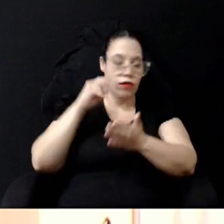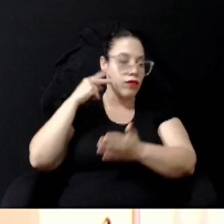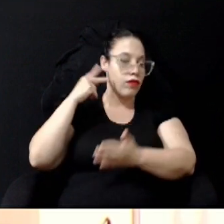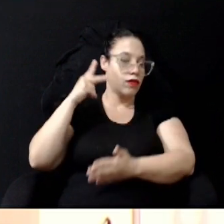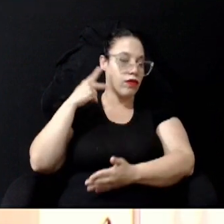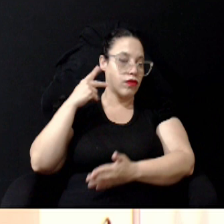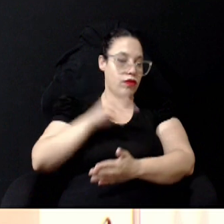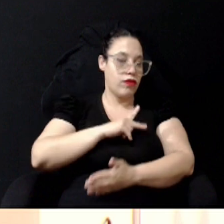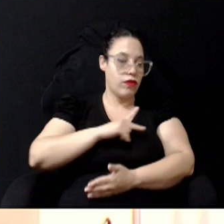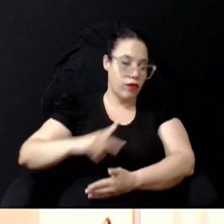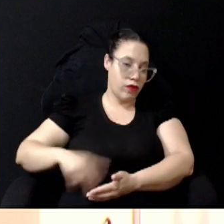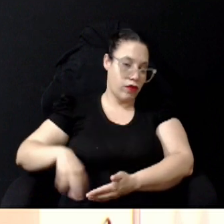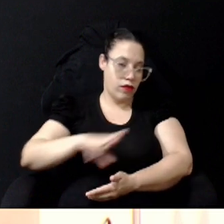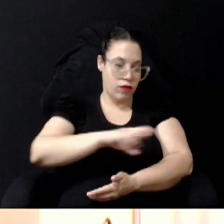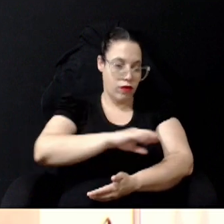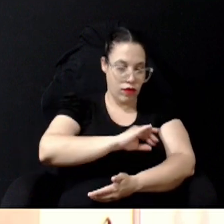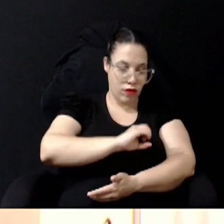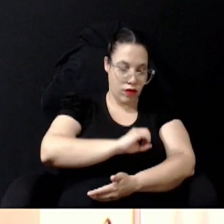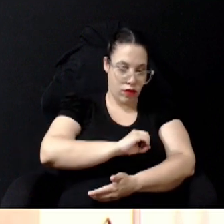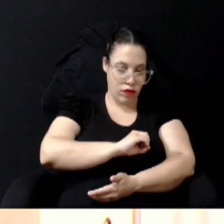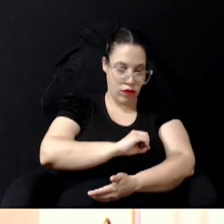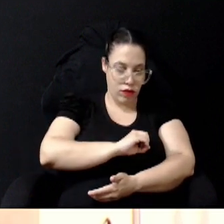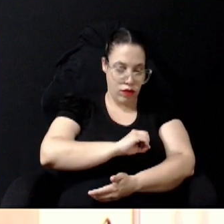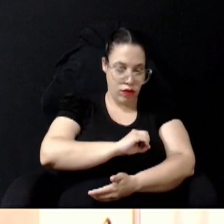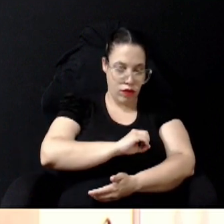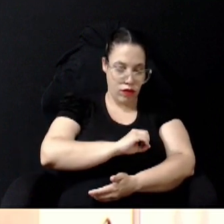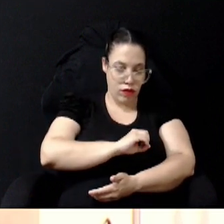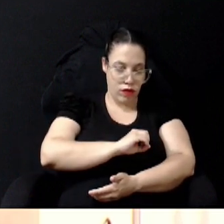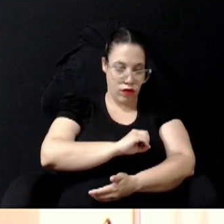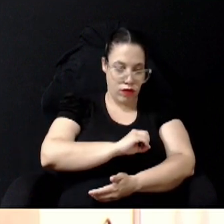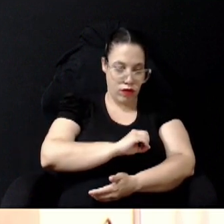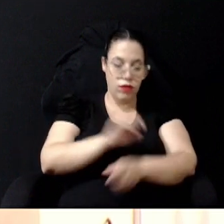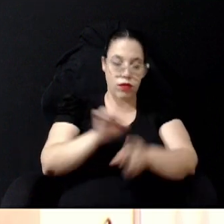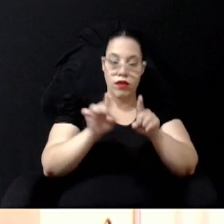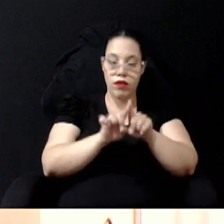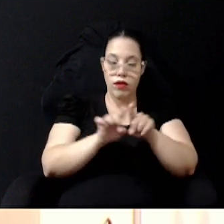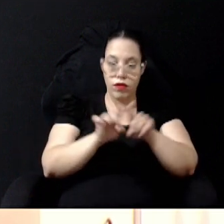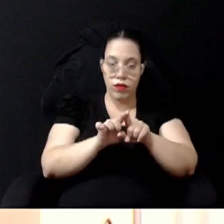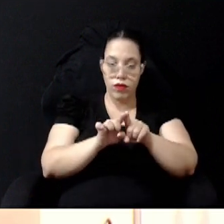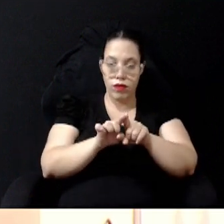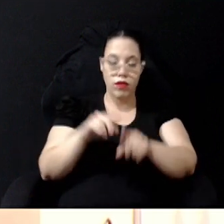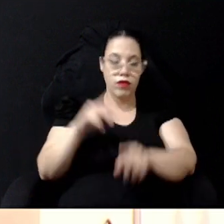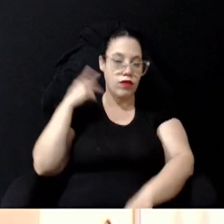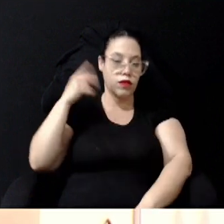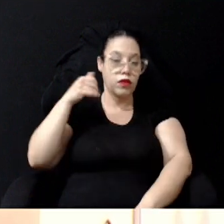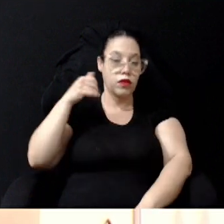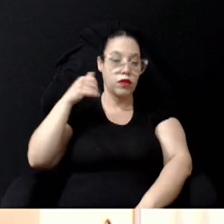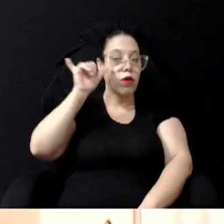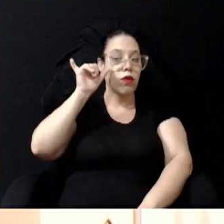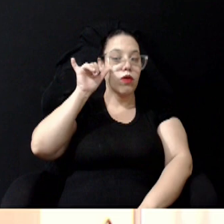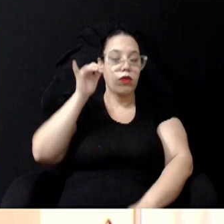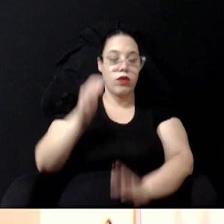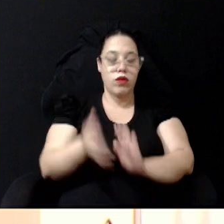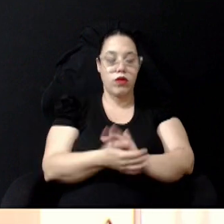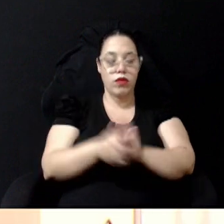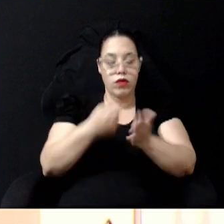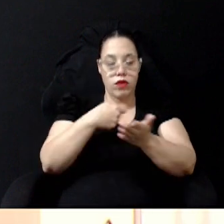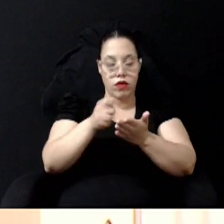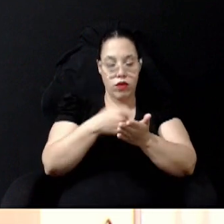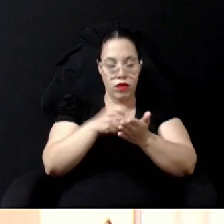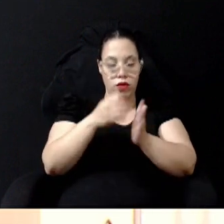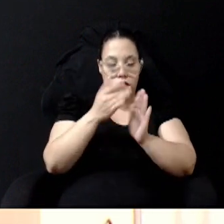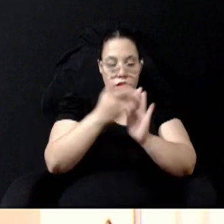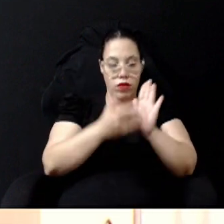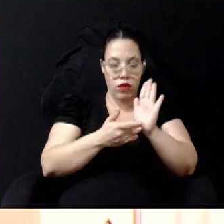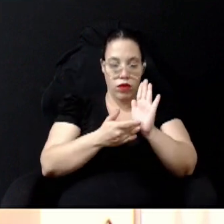Câmara Municipal de Campinas, vereador Luiz Rossini, e o vereador Paulo Búfalo, autor desta